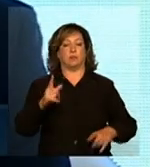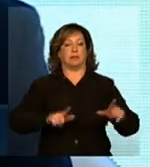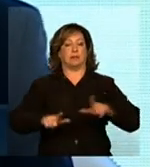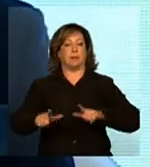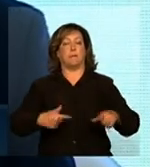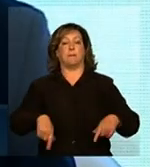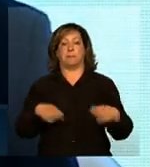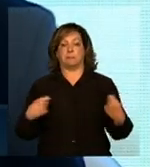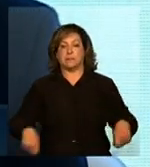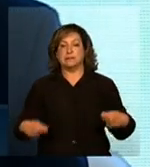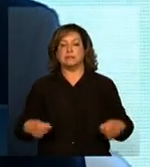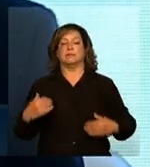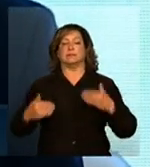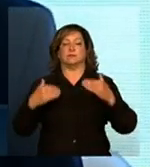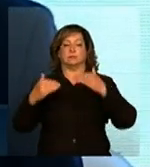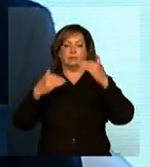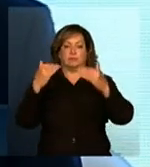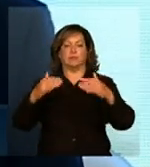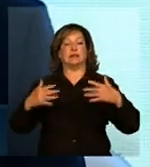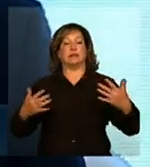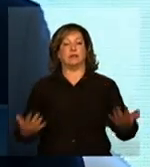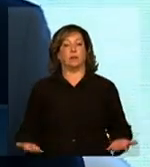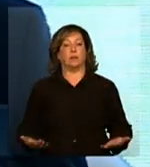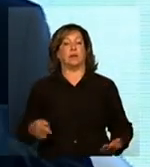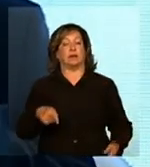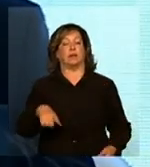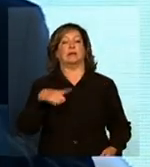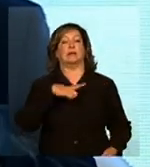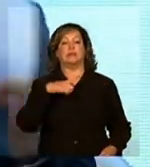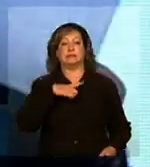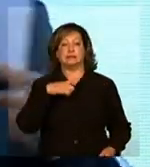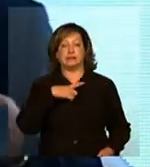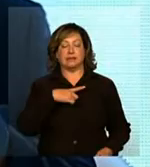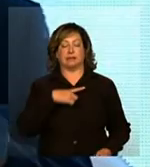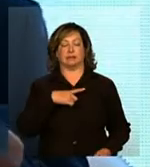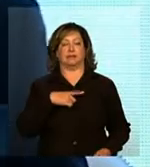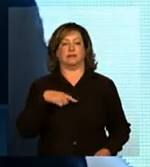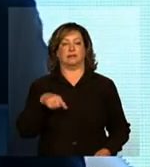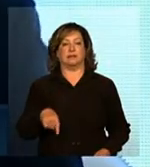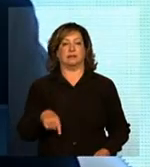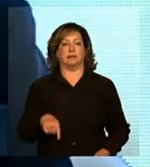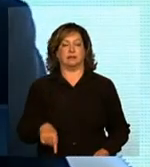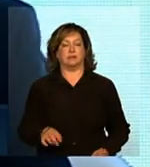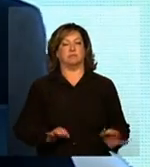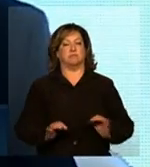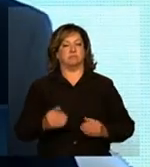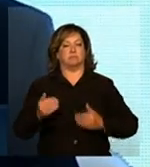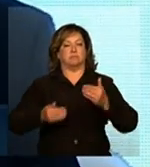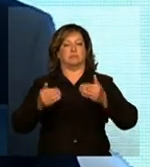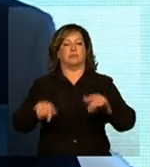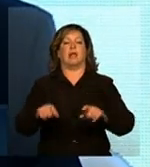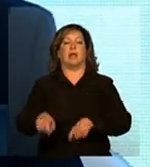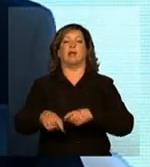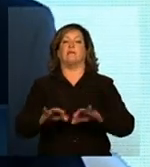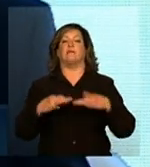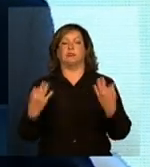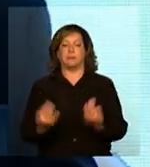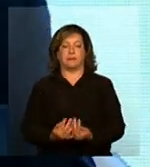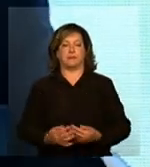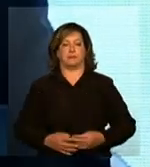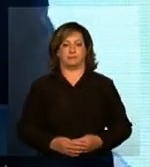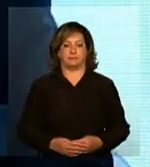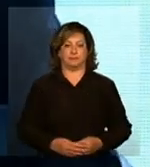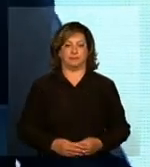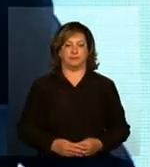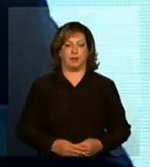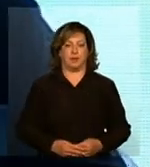tem que desenvolver. Então, ela tem tido esse caráter efetivamente estruturante para a agricultura familiar.